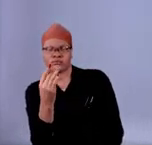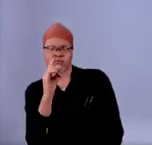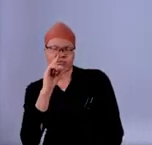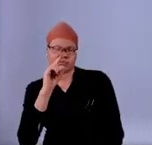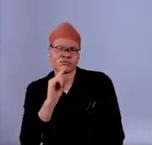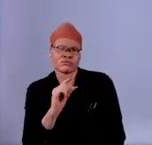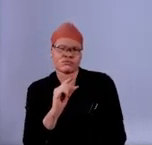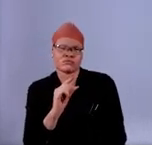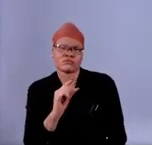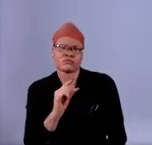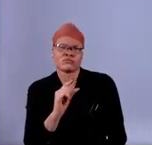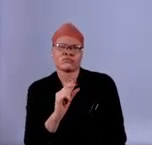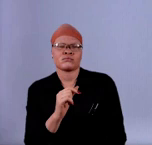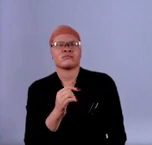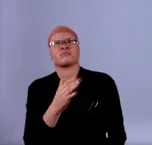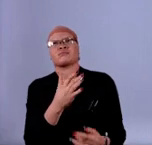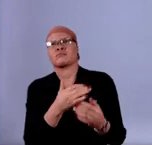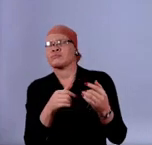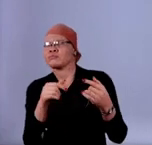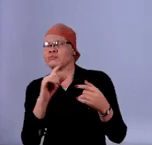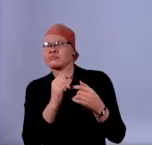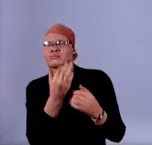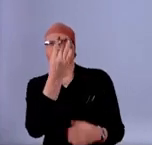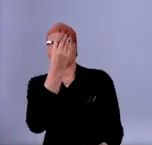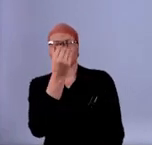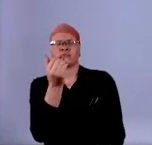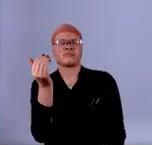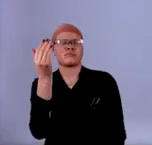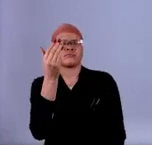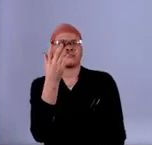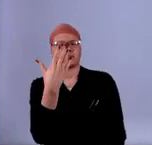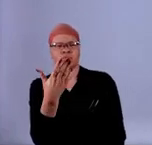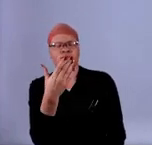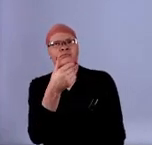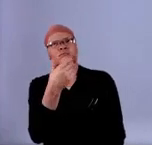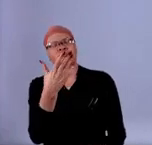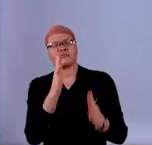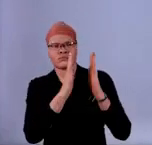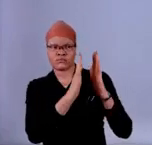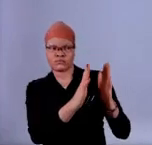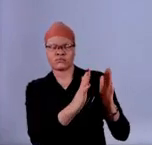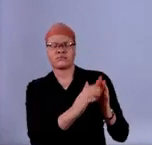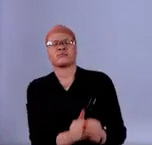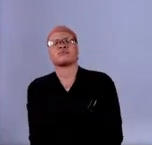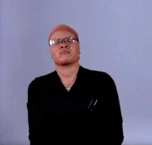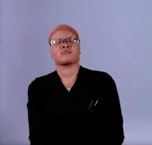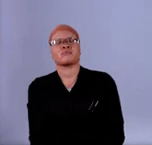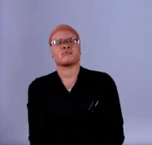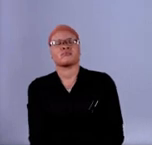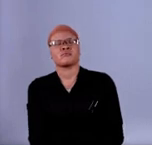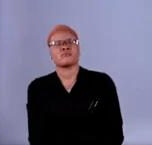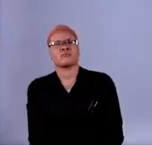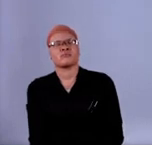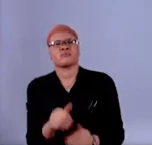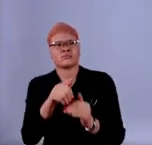numeradores menores que os respectivos denominadores chamam-se frações próprias